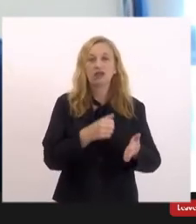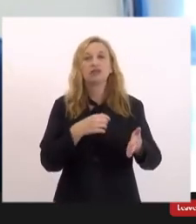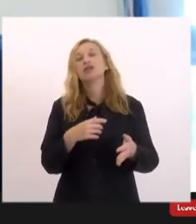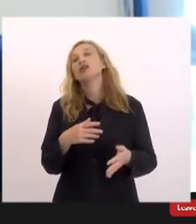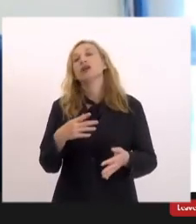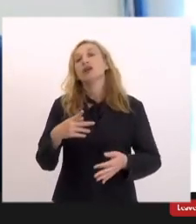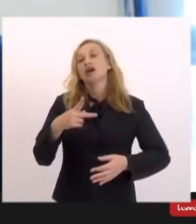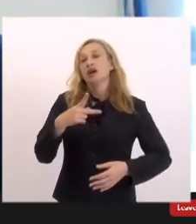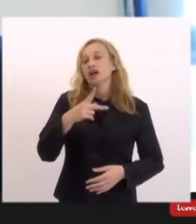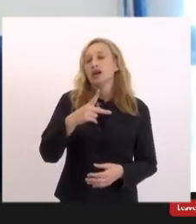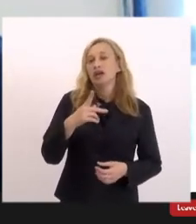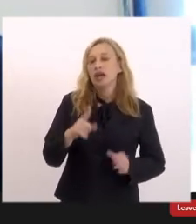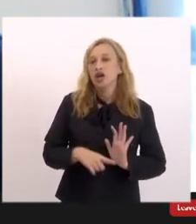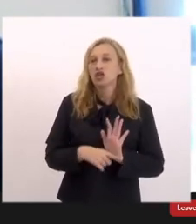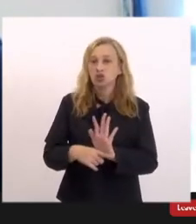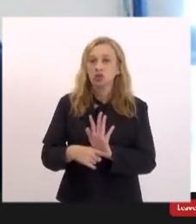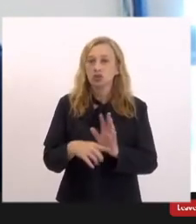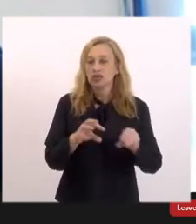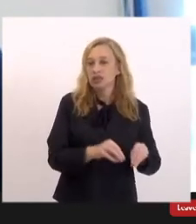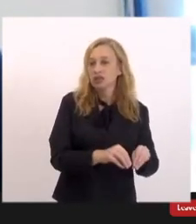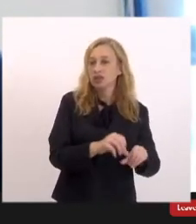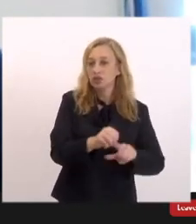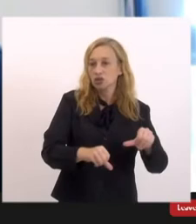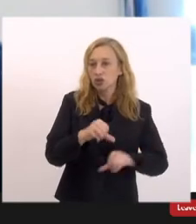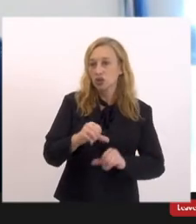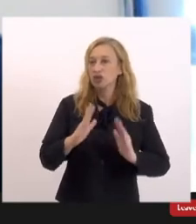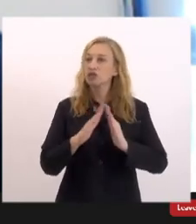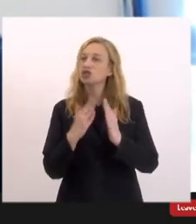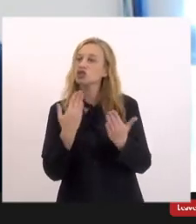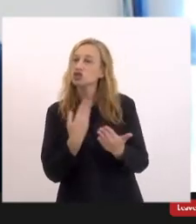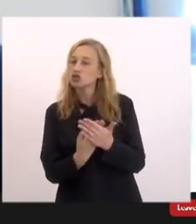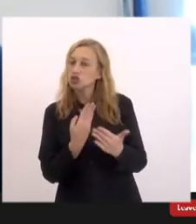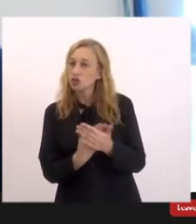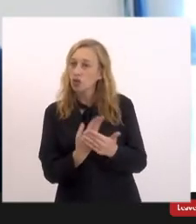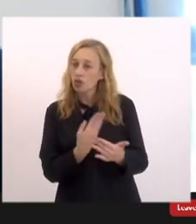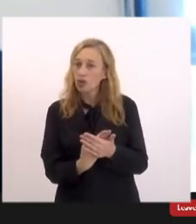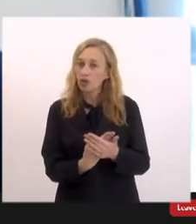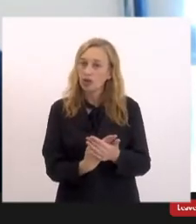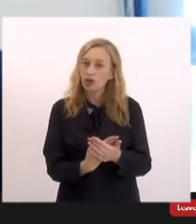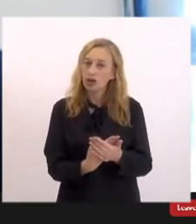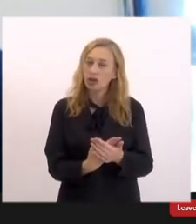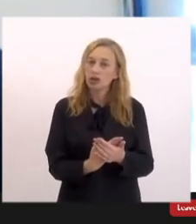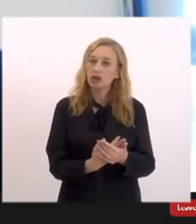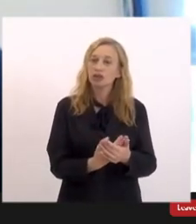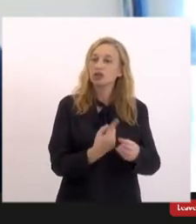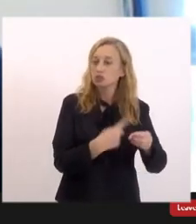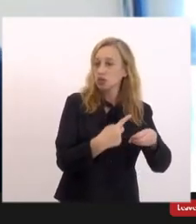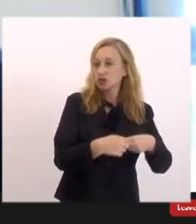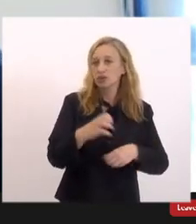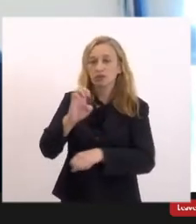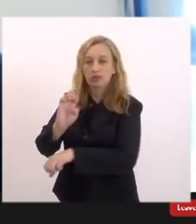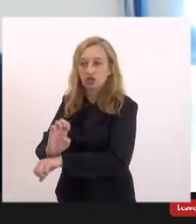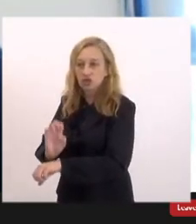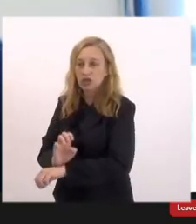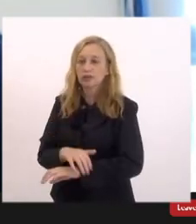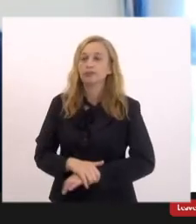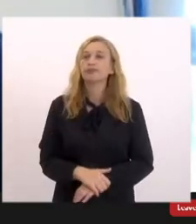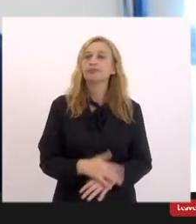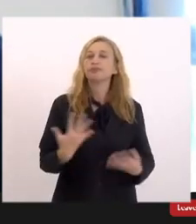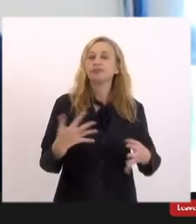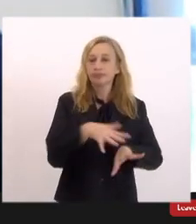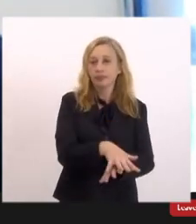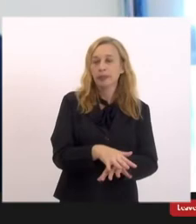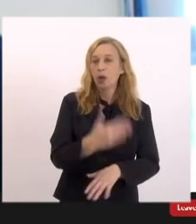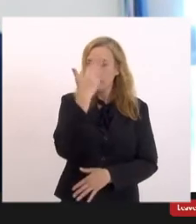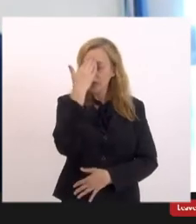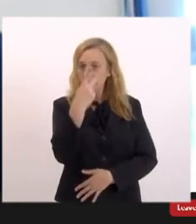transição. Temos agora que estruturar, né, as políticas públicas para que as escolas sejam, de fato, espaços inclusivos.